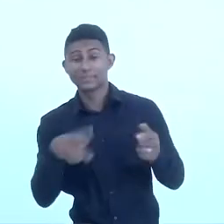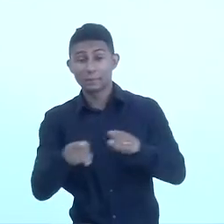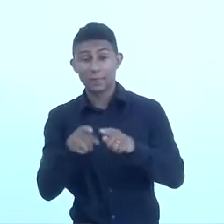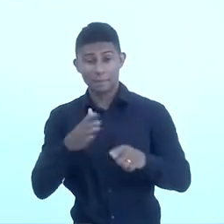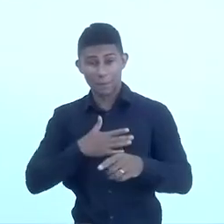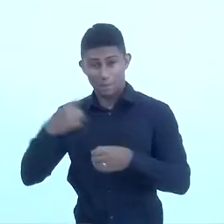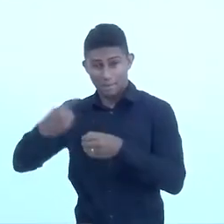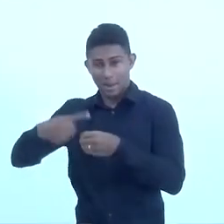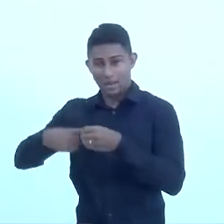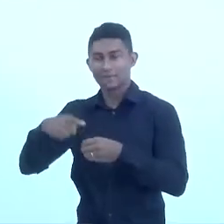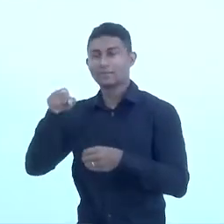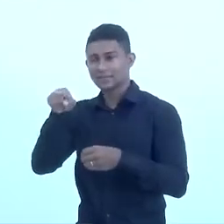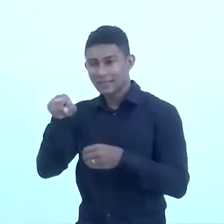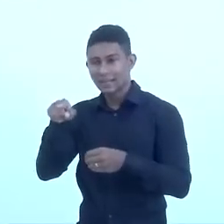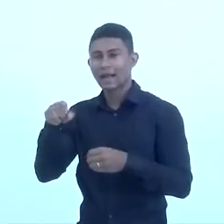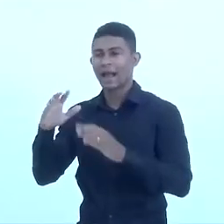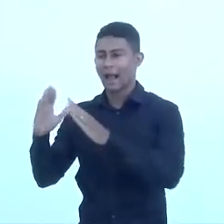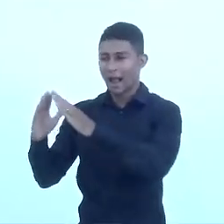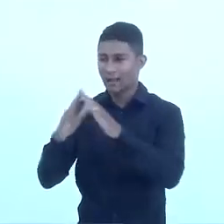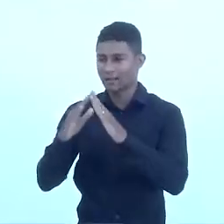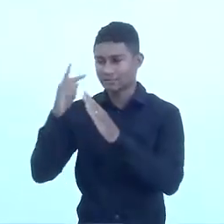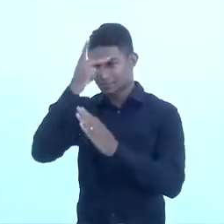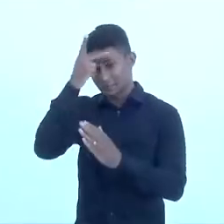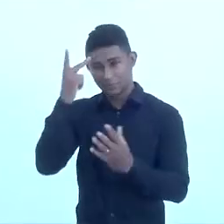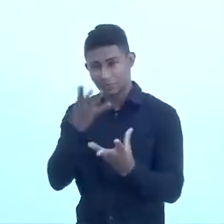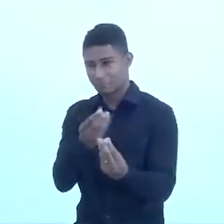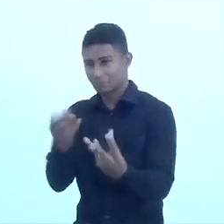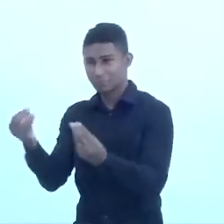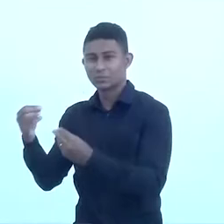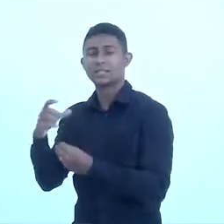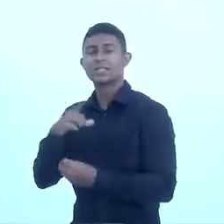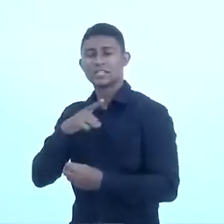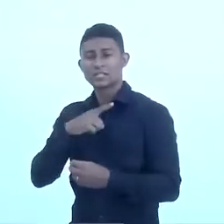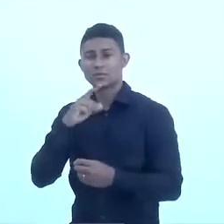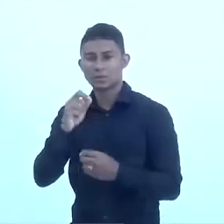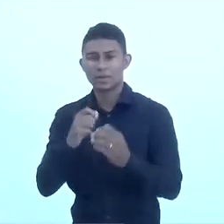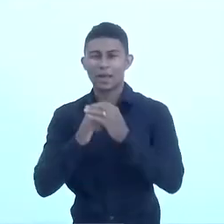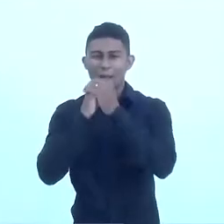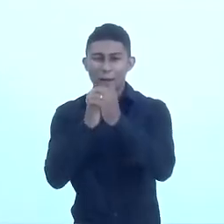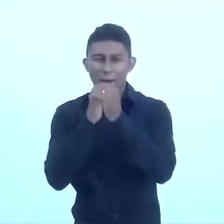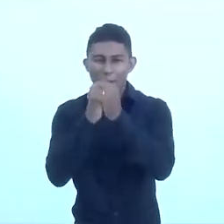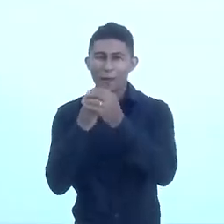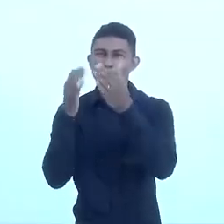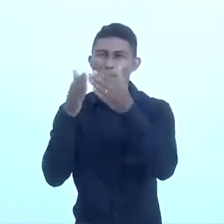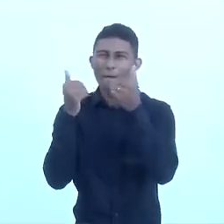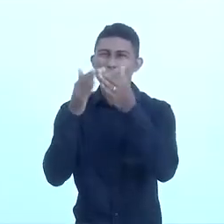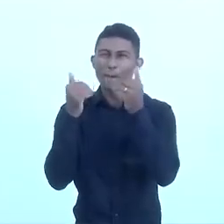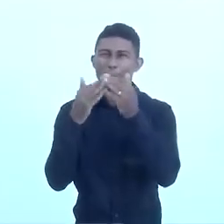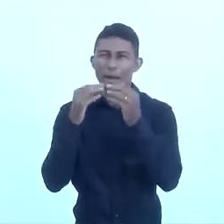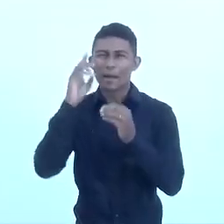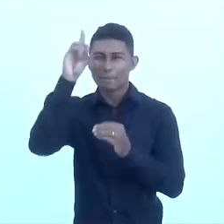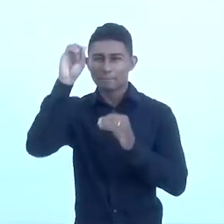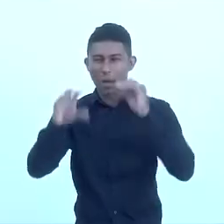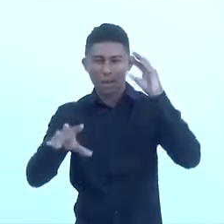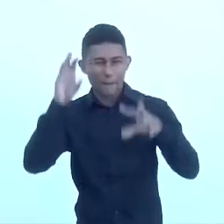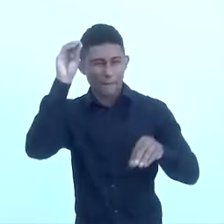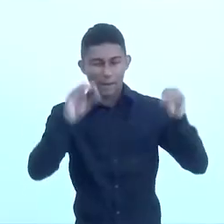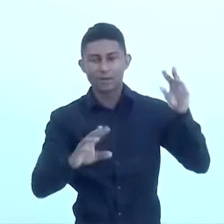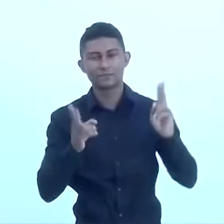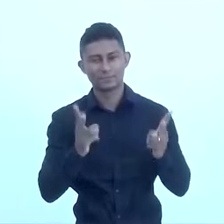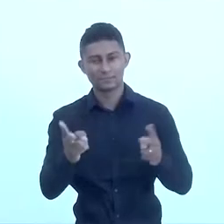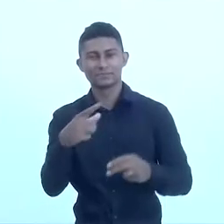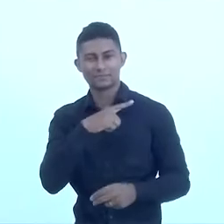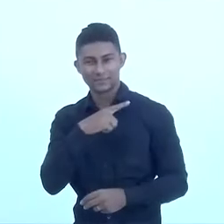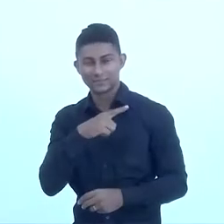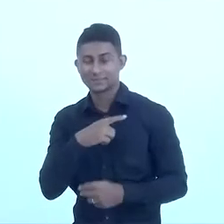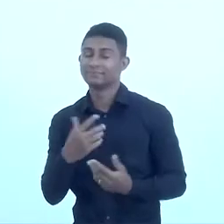cada esquina tinha uma benzedeira. Para cada doença específica, tinha um benzimento também e uma pessoa que